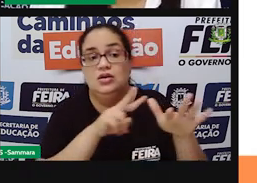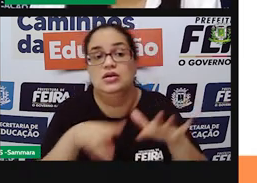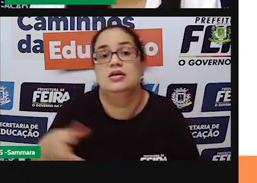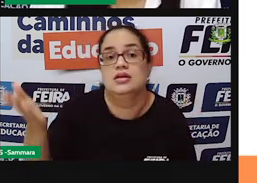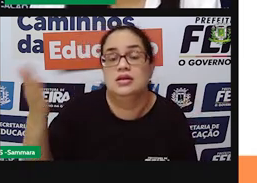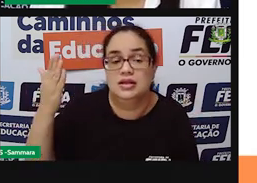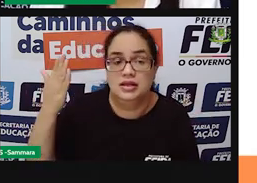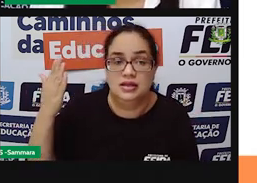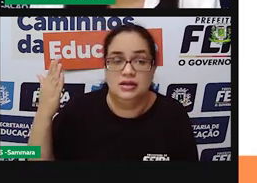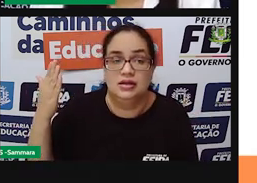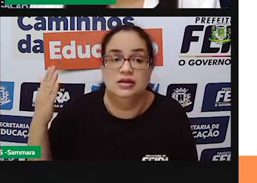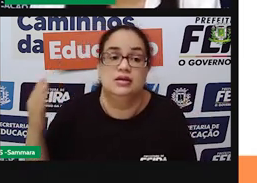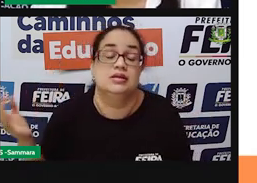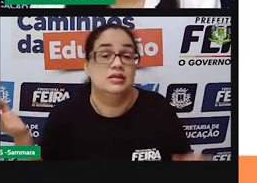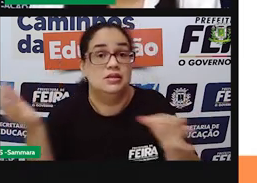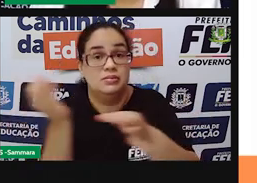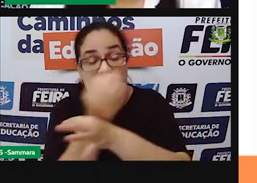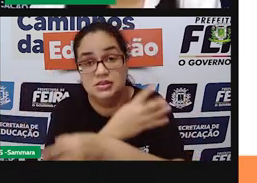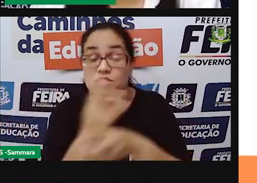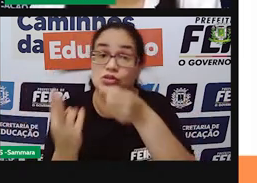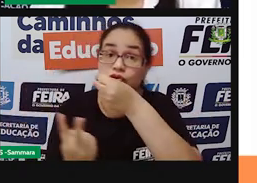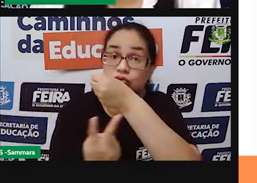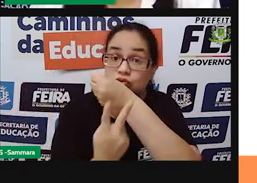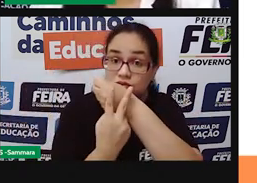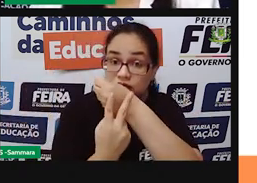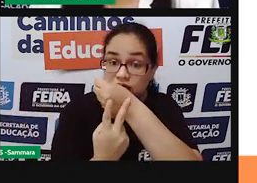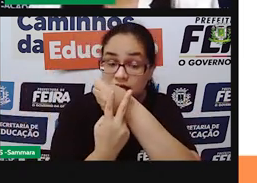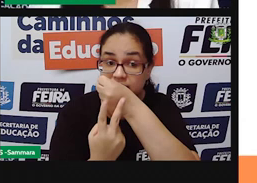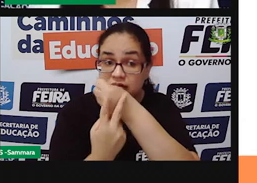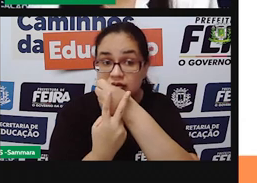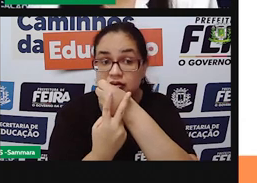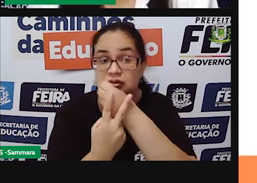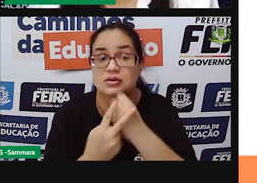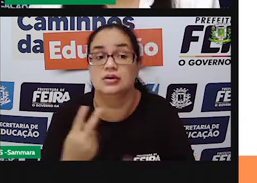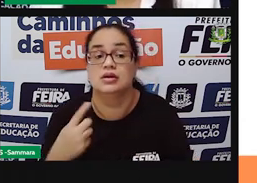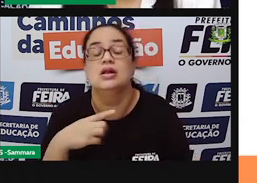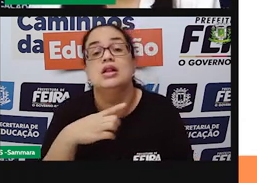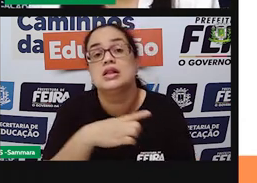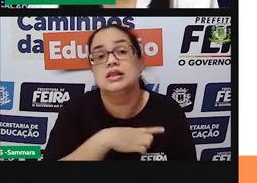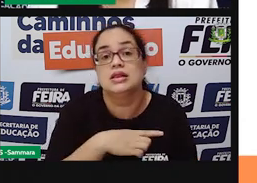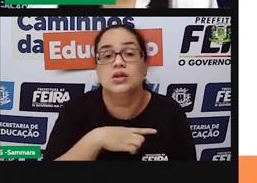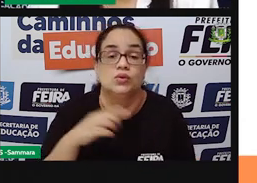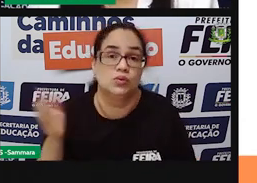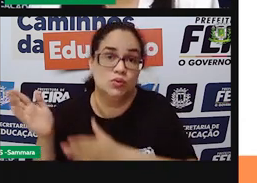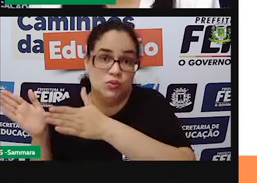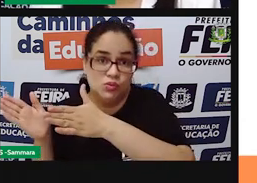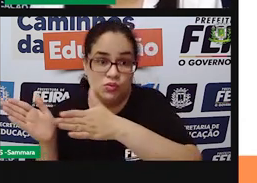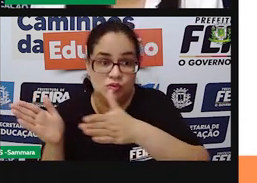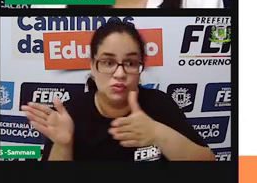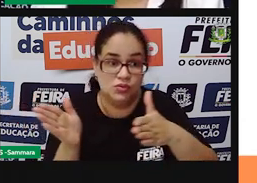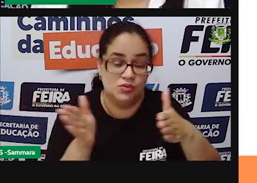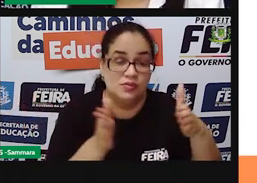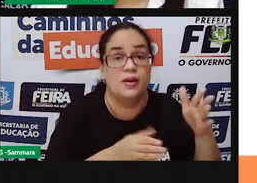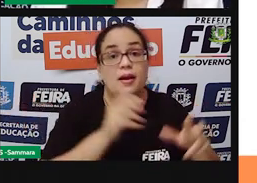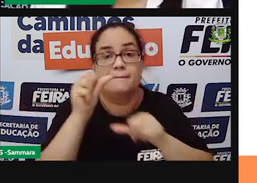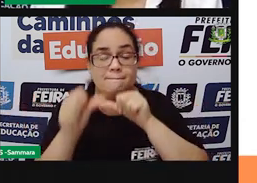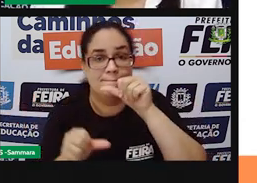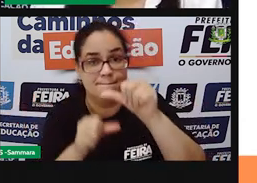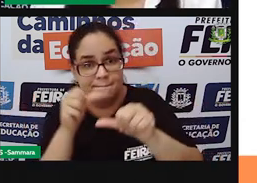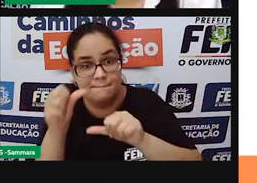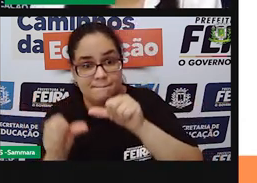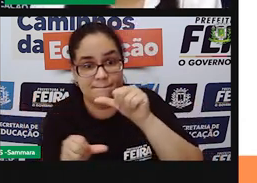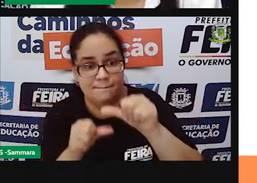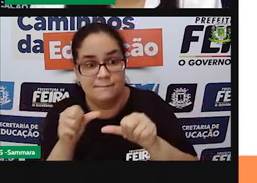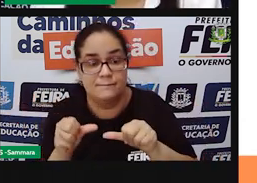as terminações dos verbos, né, elas são indicativas do tempo. Então, elas vão se modificando